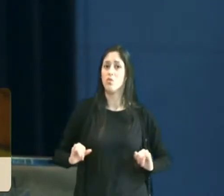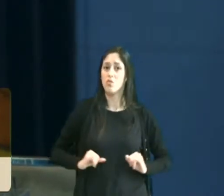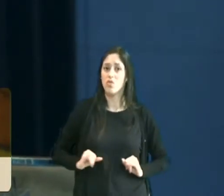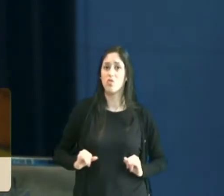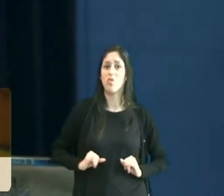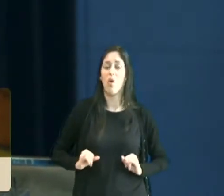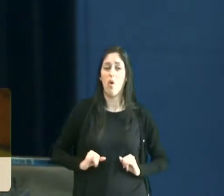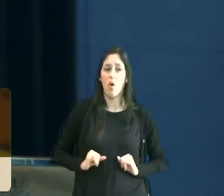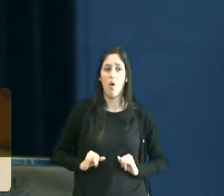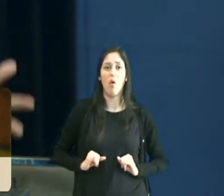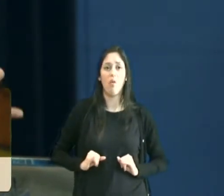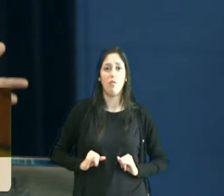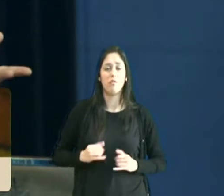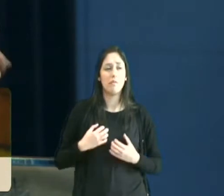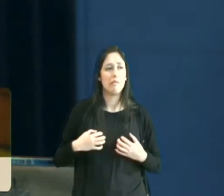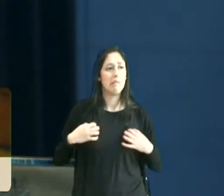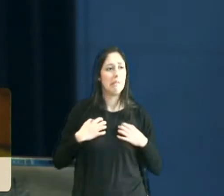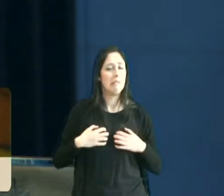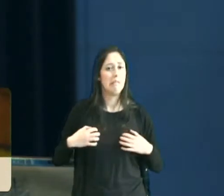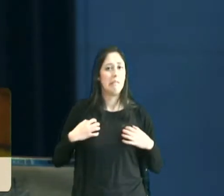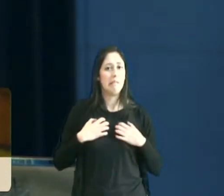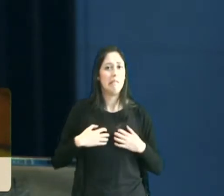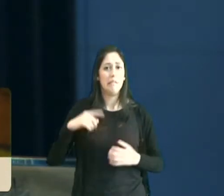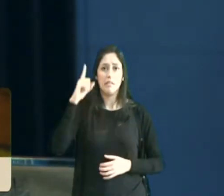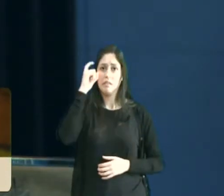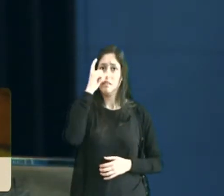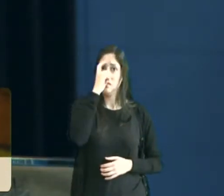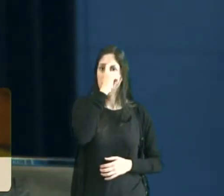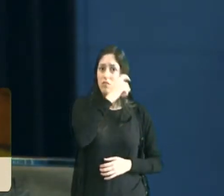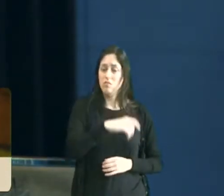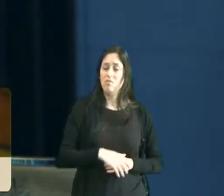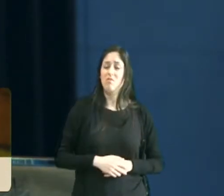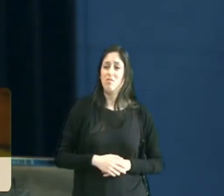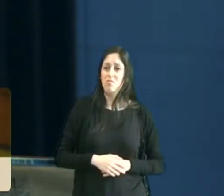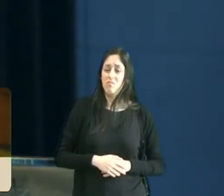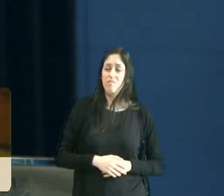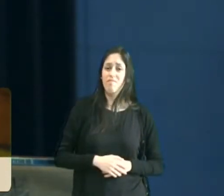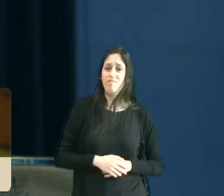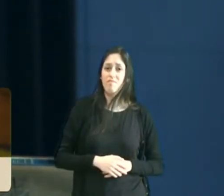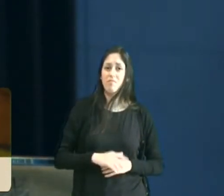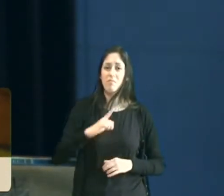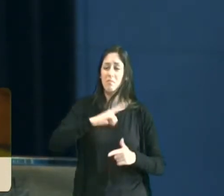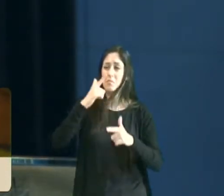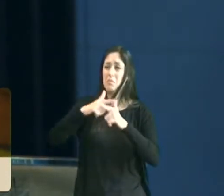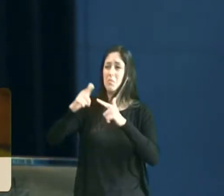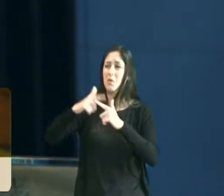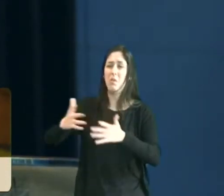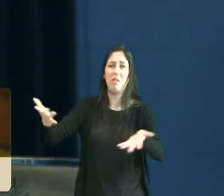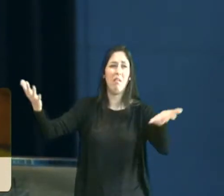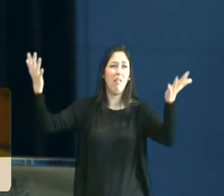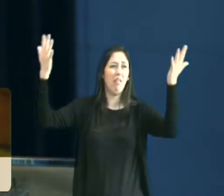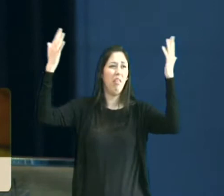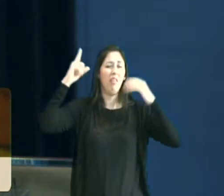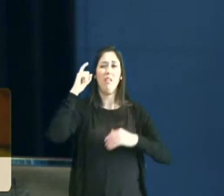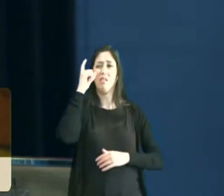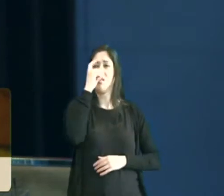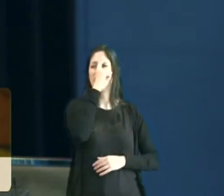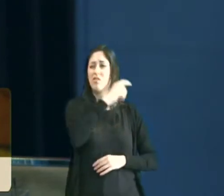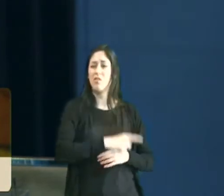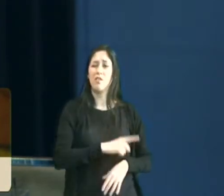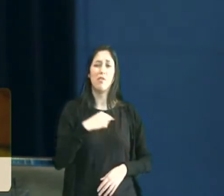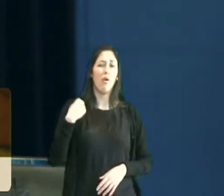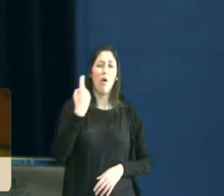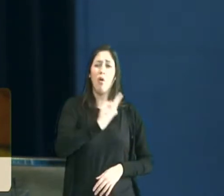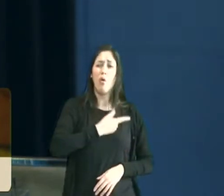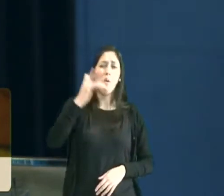lamento, do desespero. Ah, muralhas grandes demais, Nós seremos como gafanhotos diante